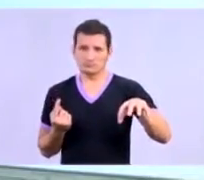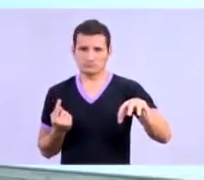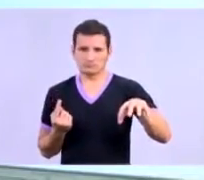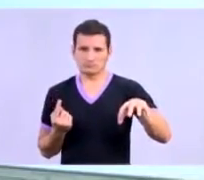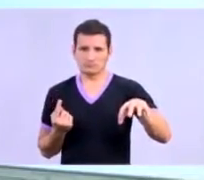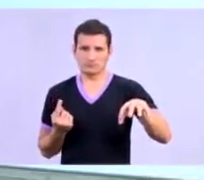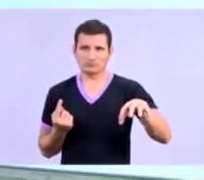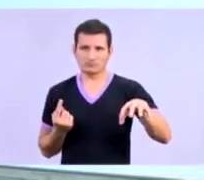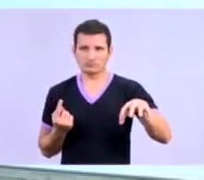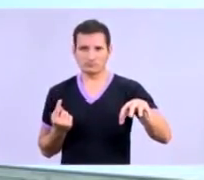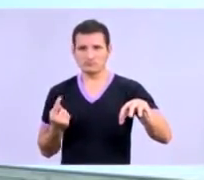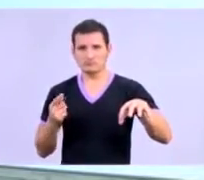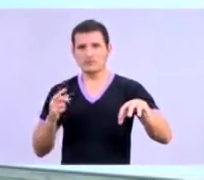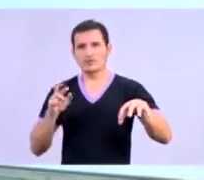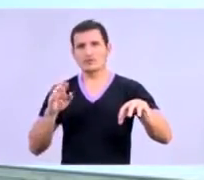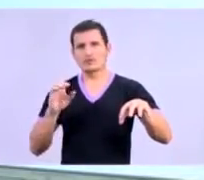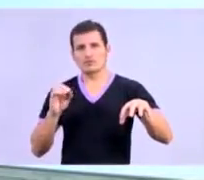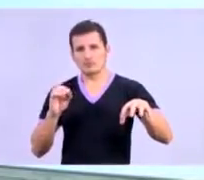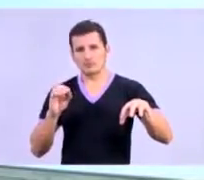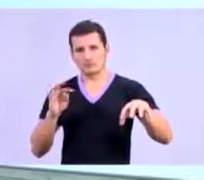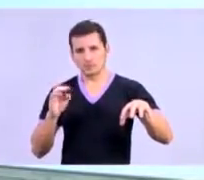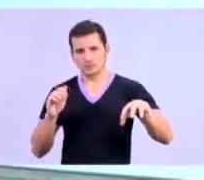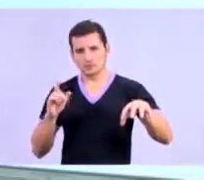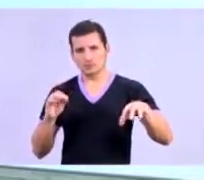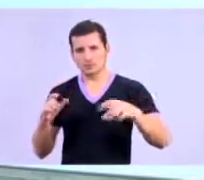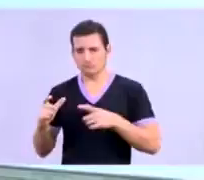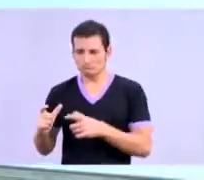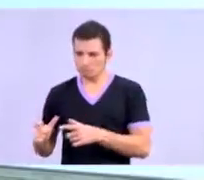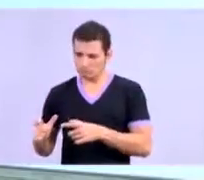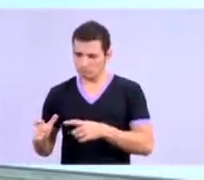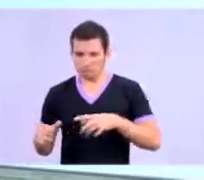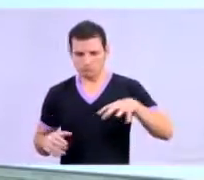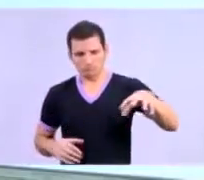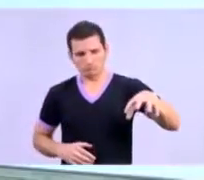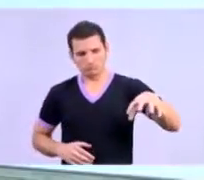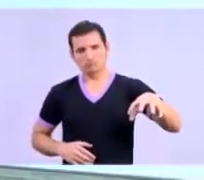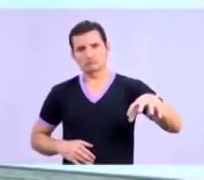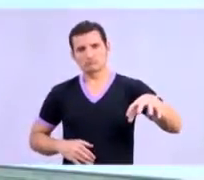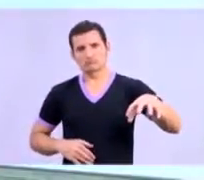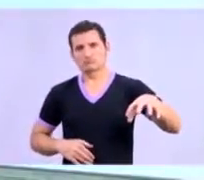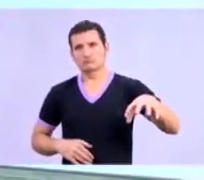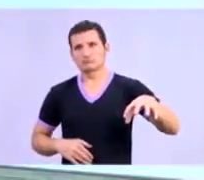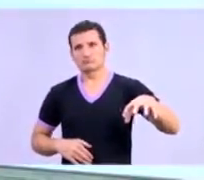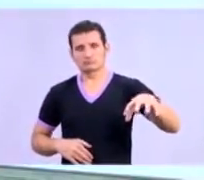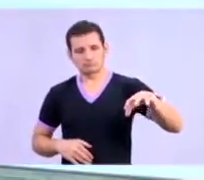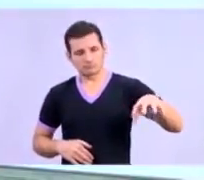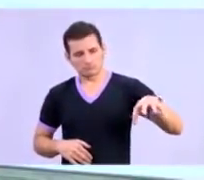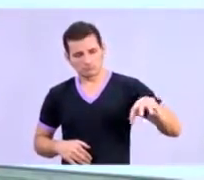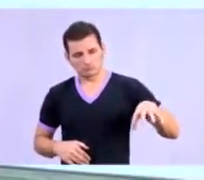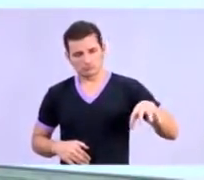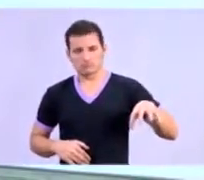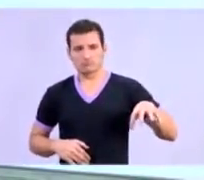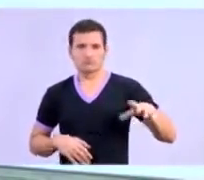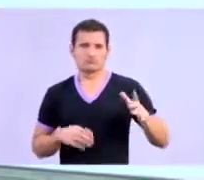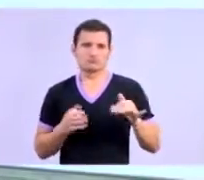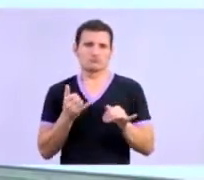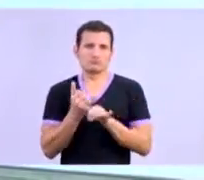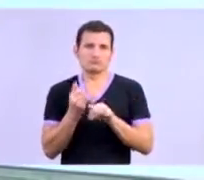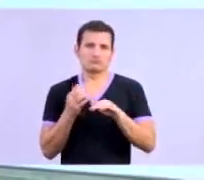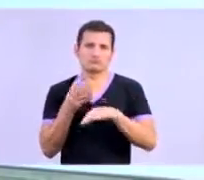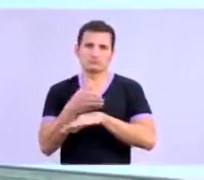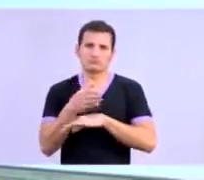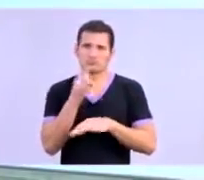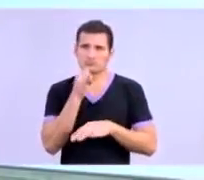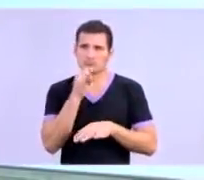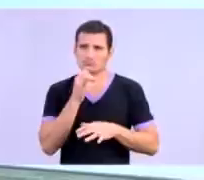dispositivo de roteamento que nele tem conectados algumas links de acesso à internet, por exemplo. E aí